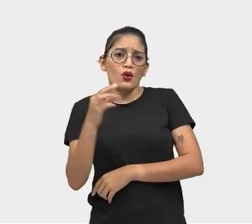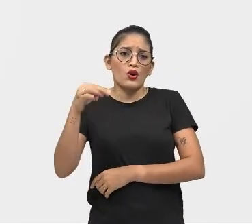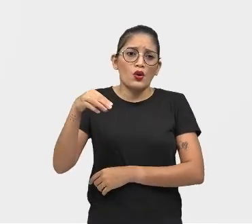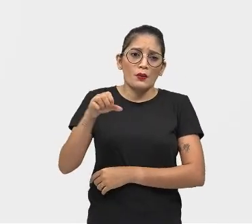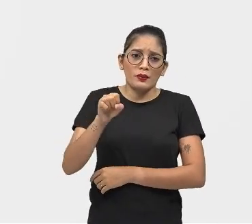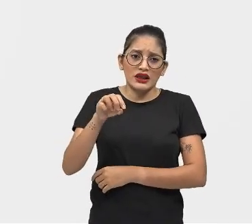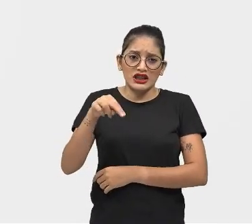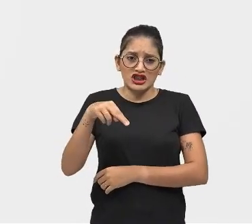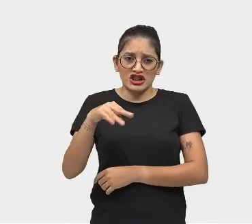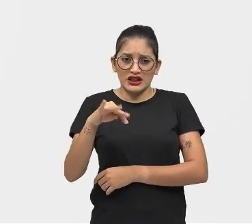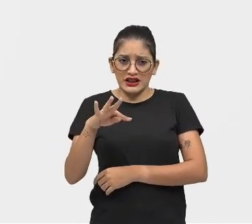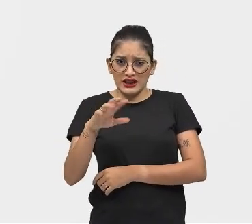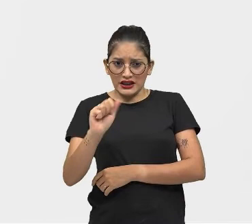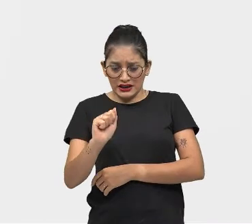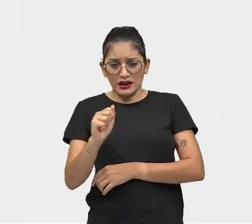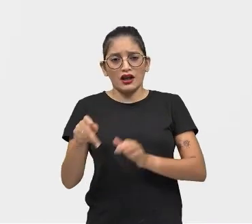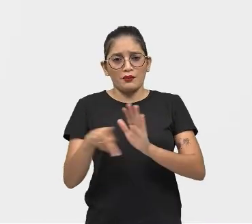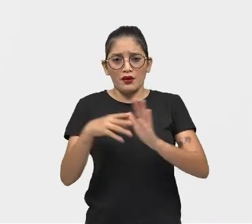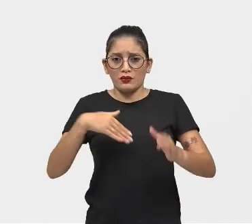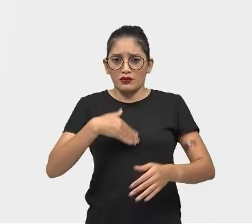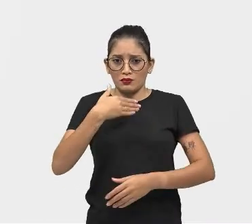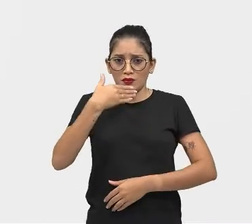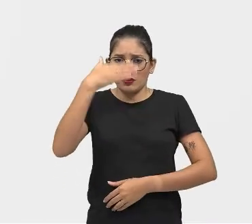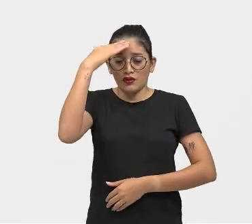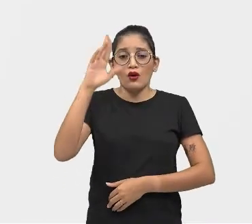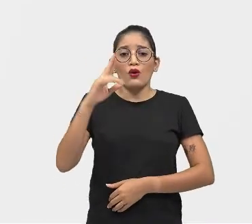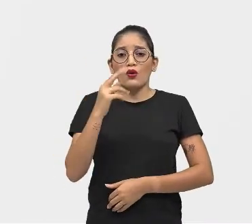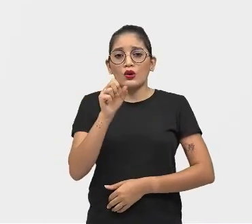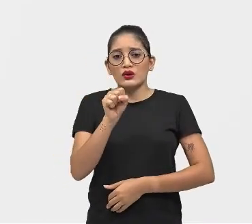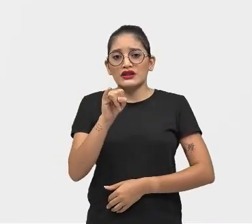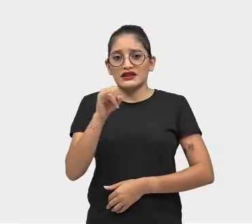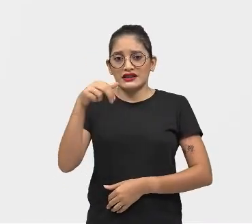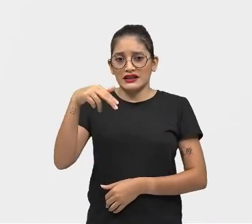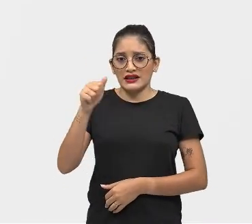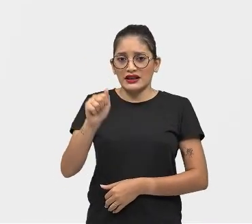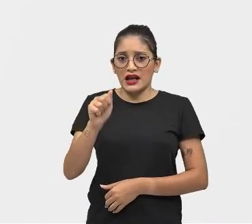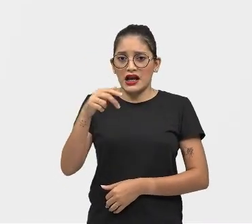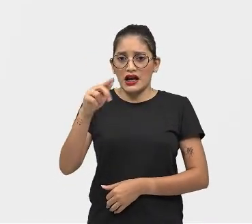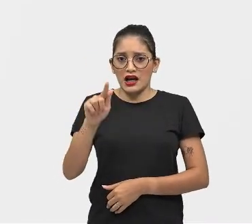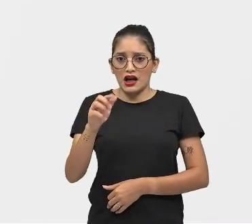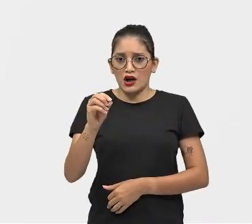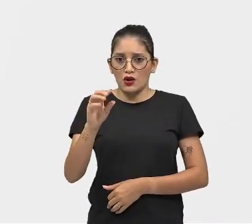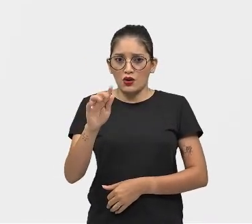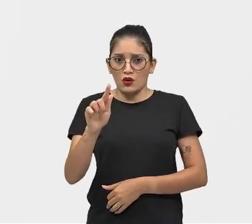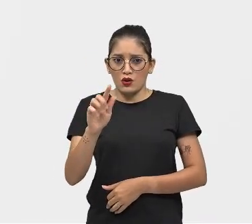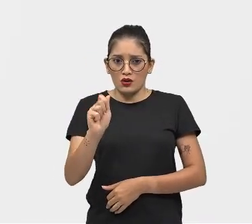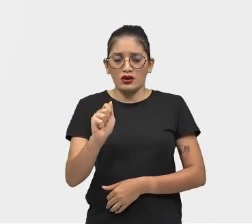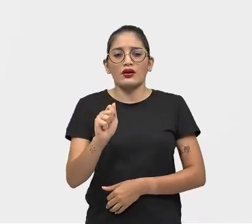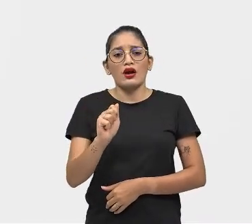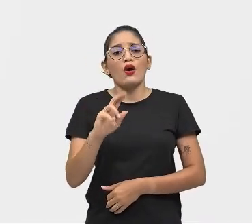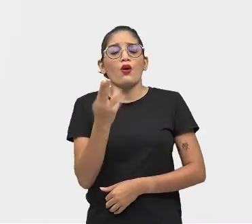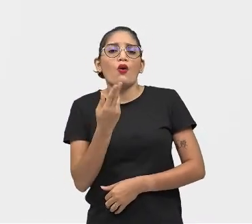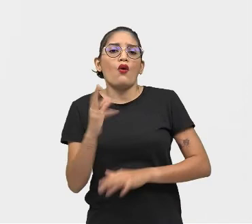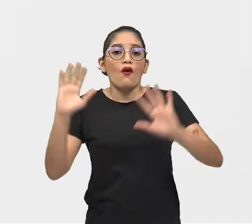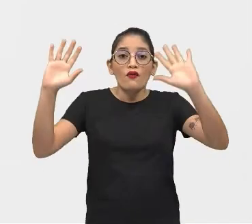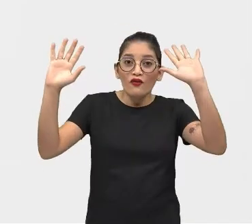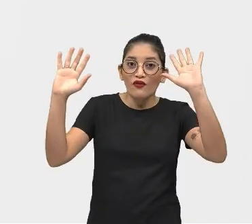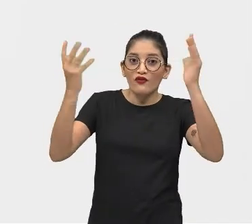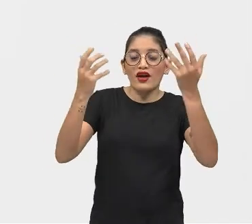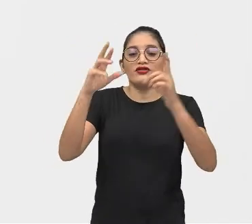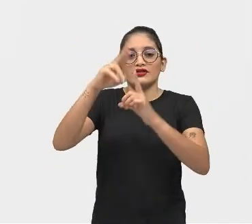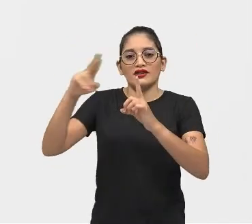sinagoga judaica, ou até também poderiam ter colocado alguma festa religiosa representando